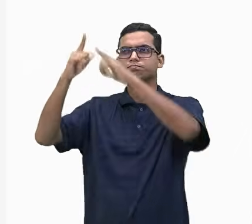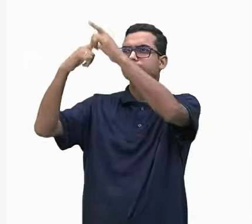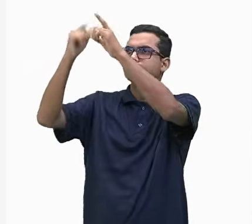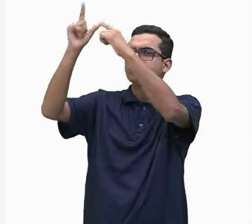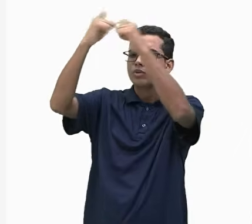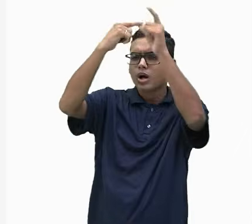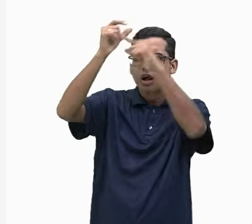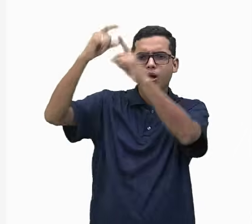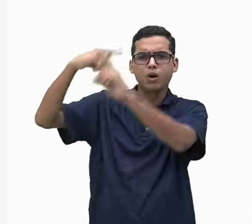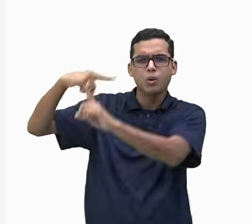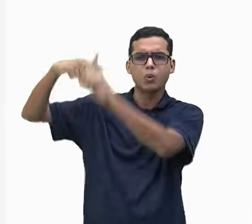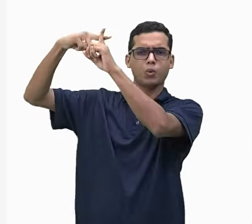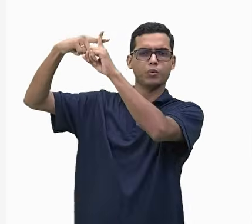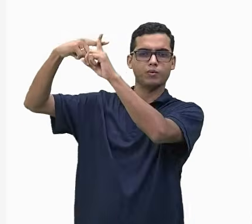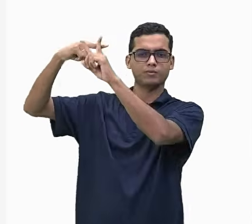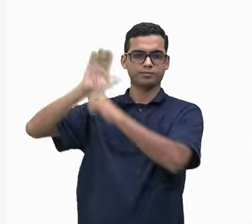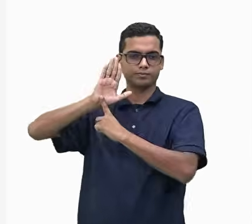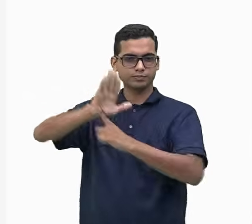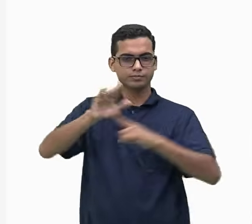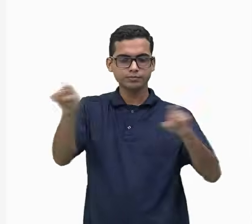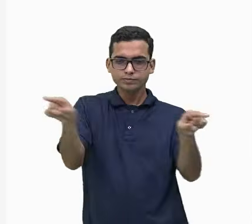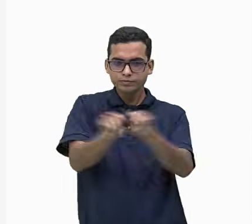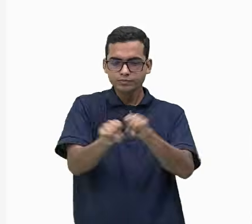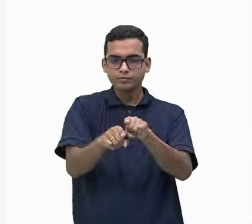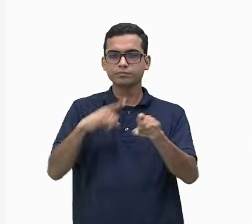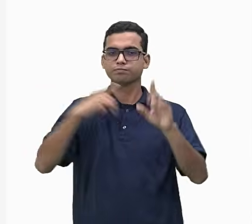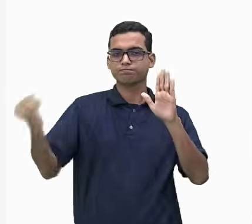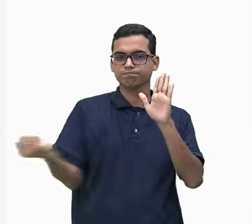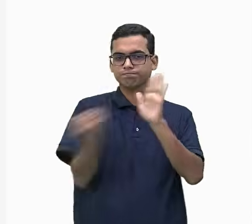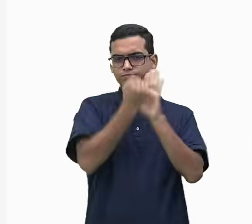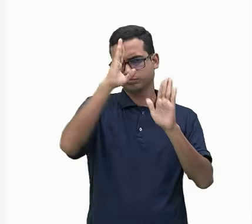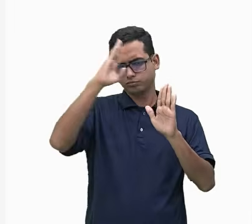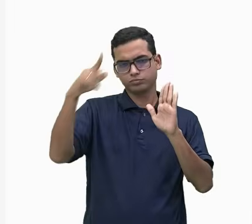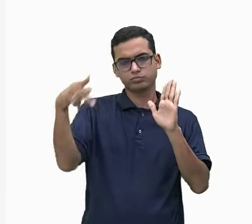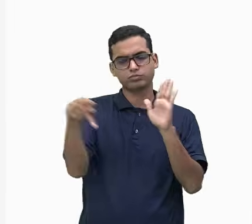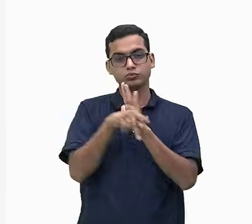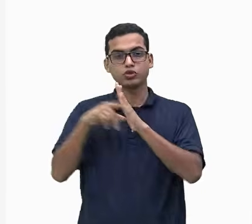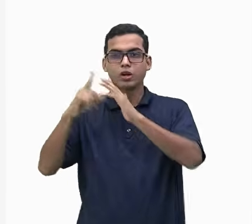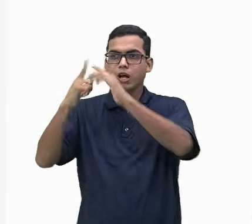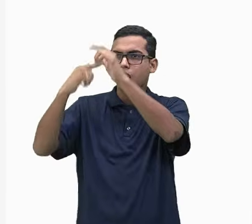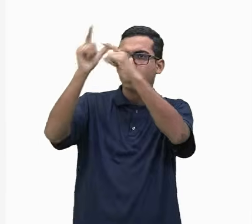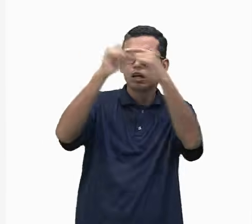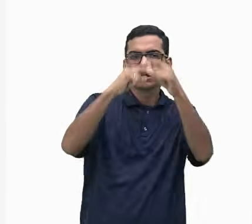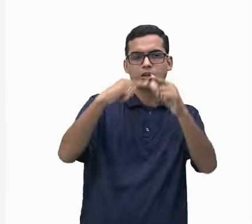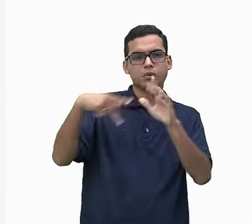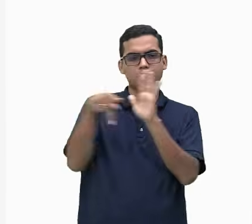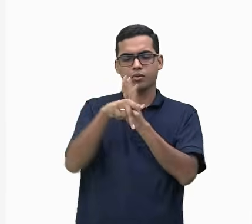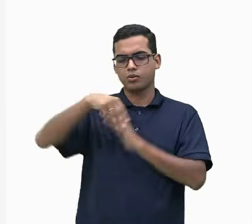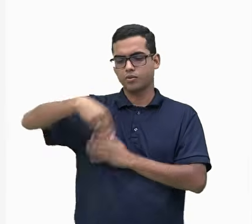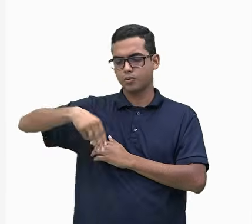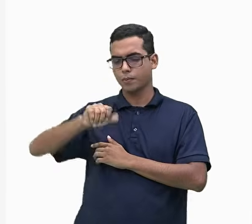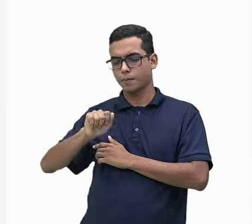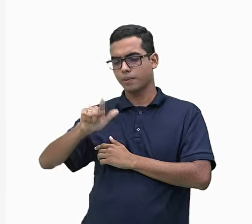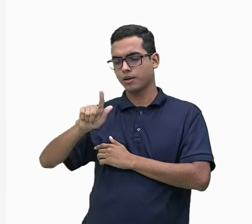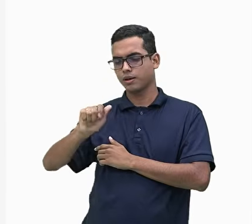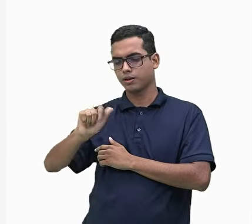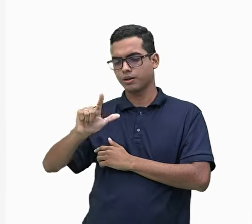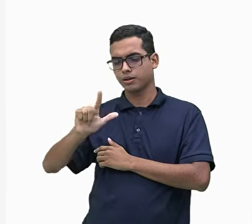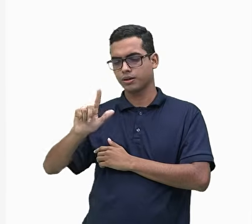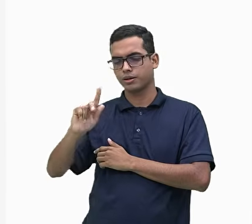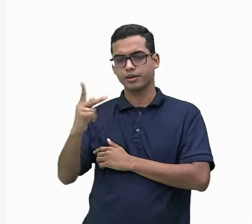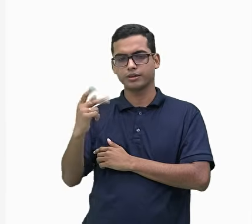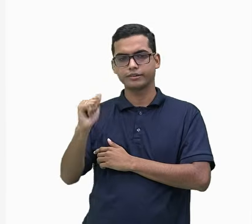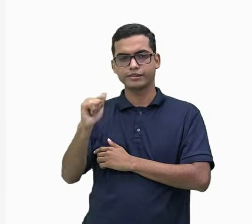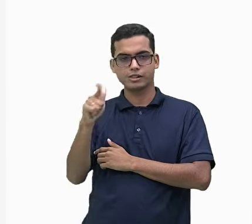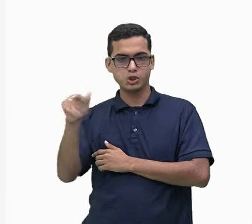Cruzeiro, que vai ter aí o marco principal, a estrela de Magalhães ou Alfa, também como é conhecida,